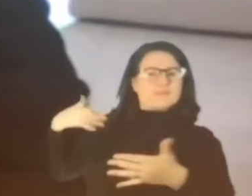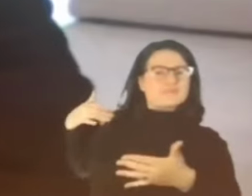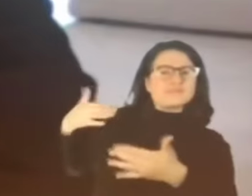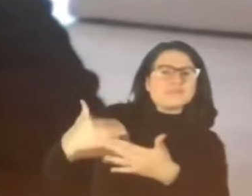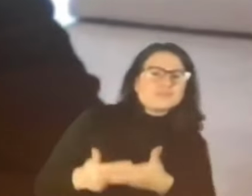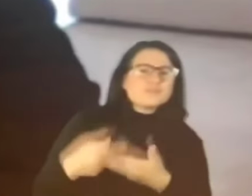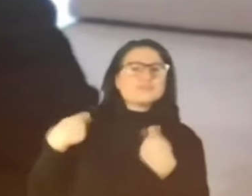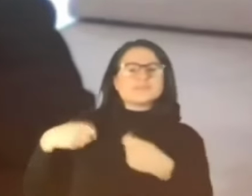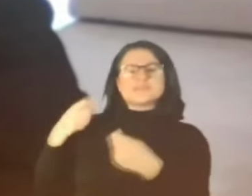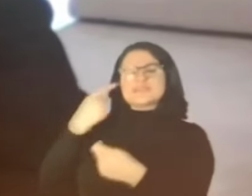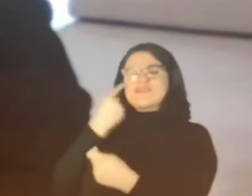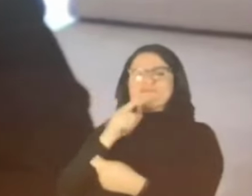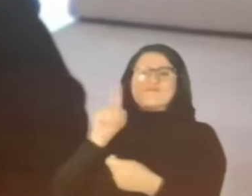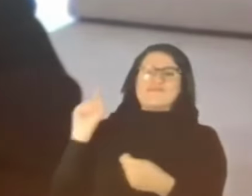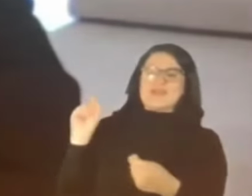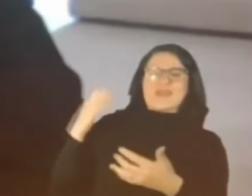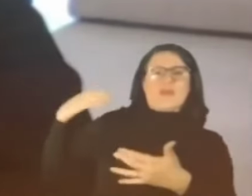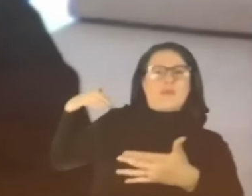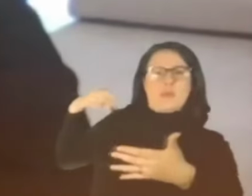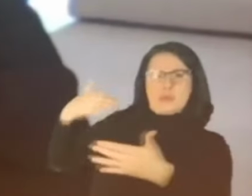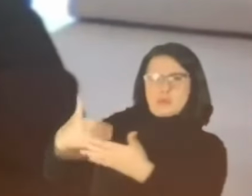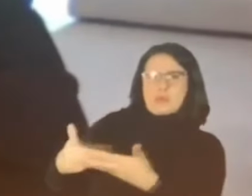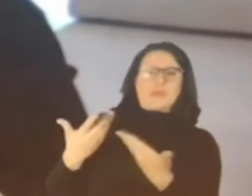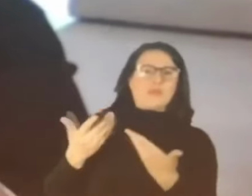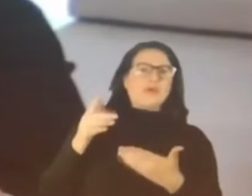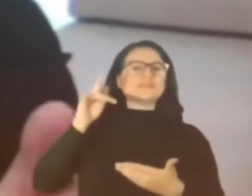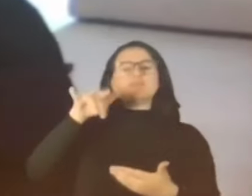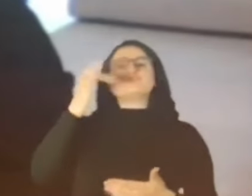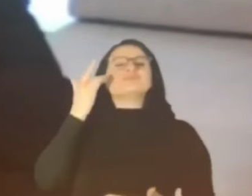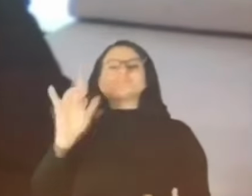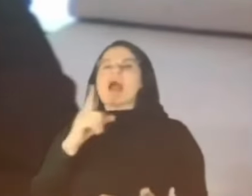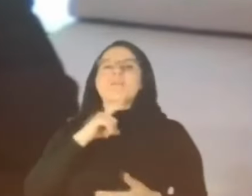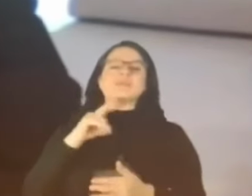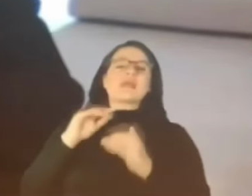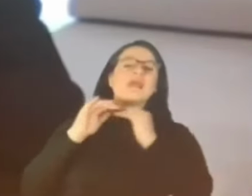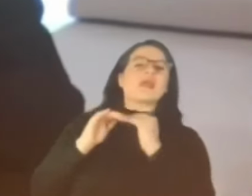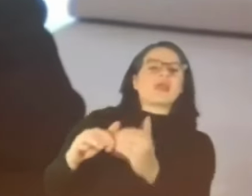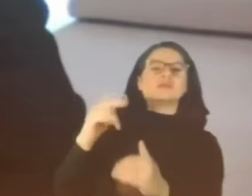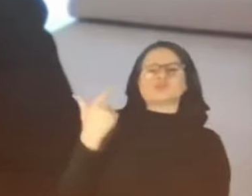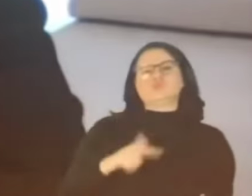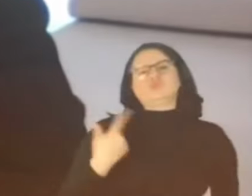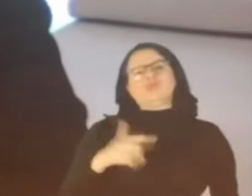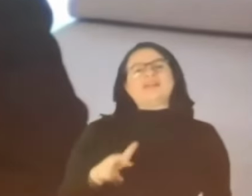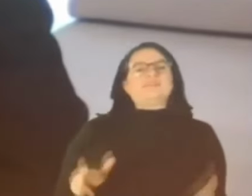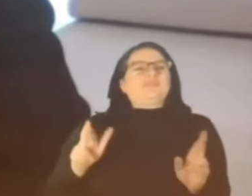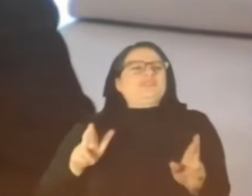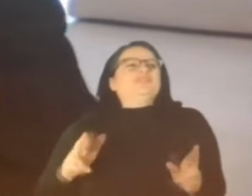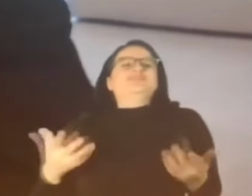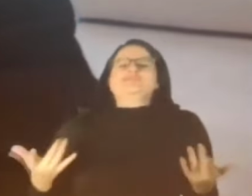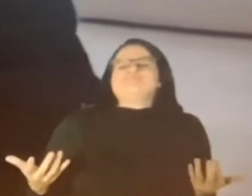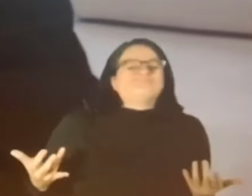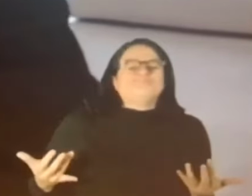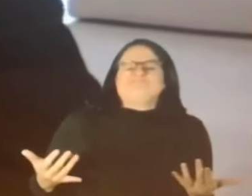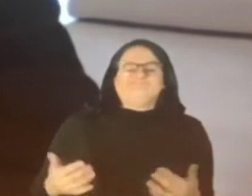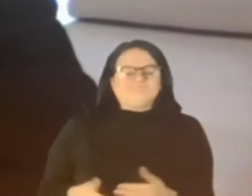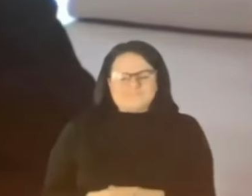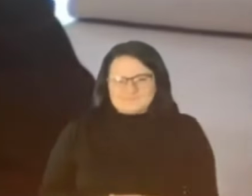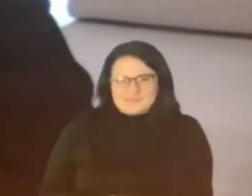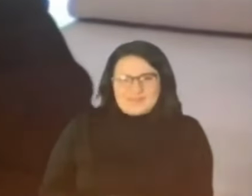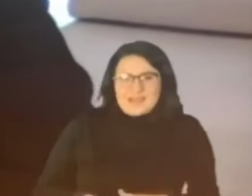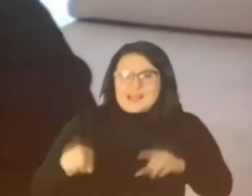a imprevisibilidade e a ausência de estabilização de expectativas do processo eleitoral. E, finalmente, um